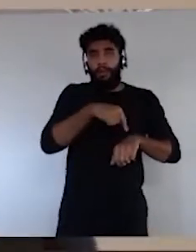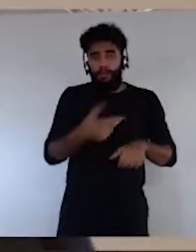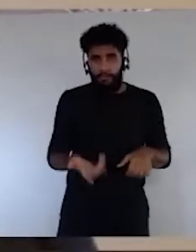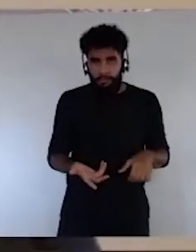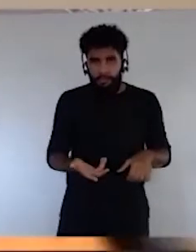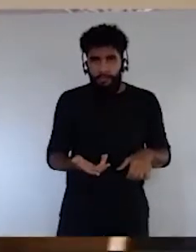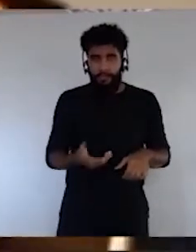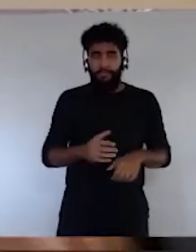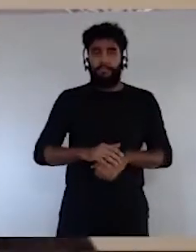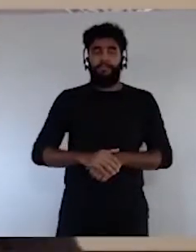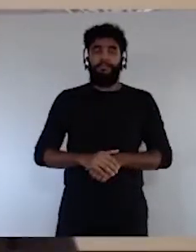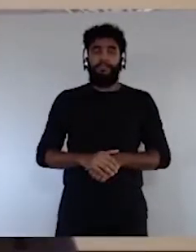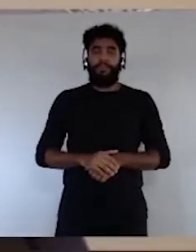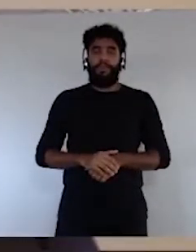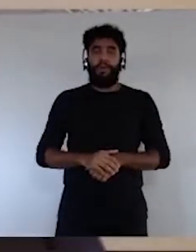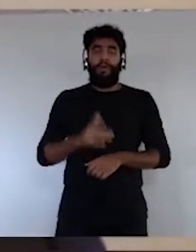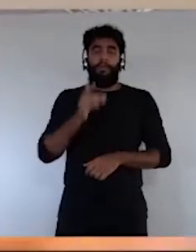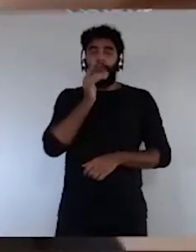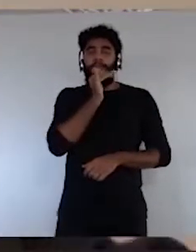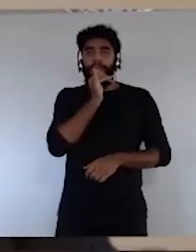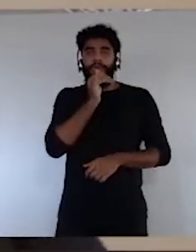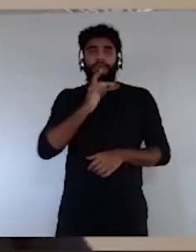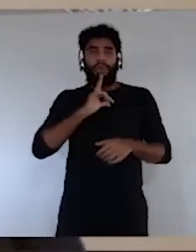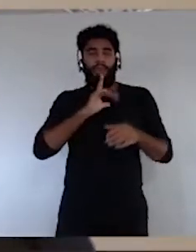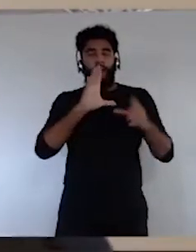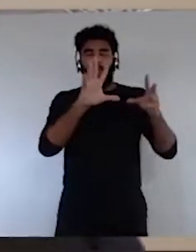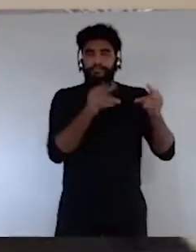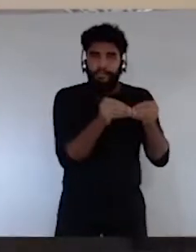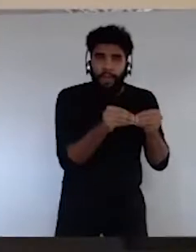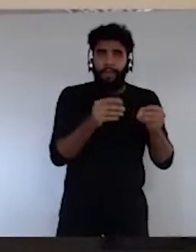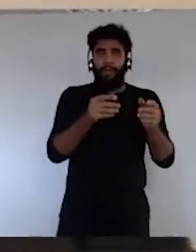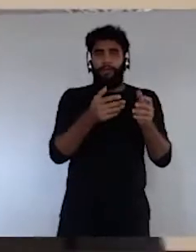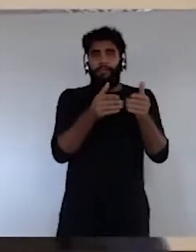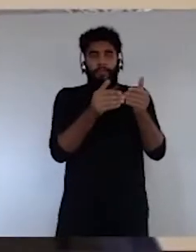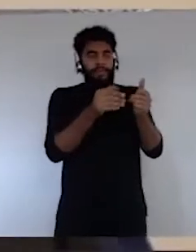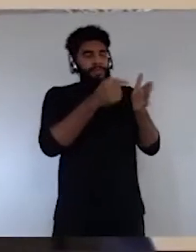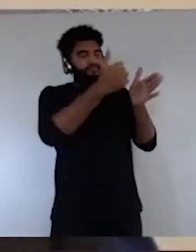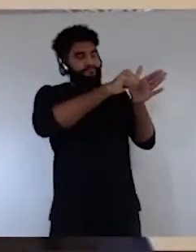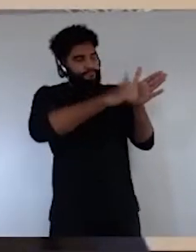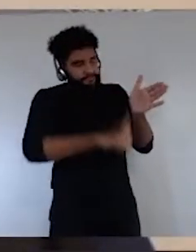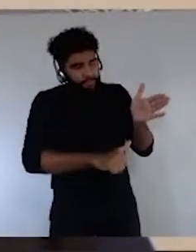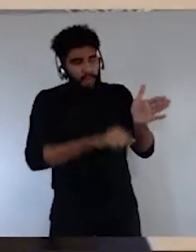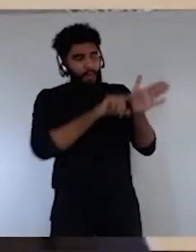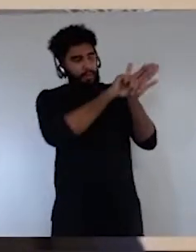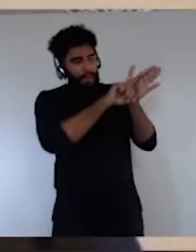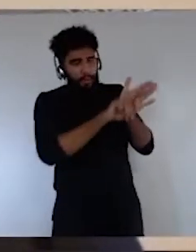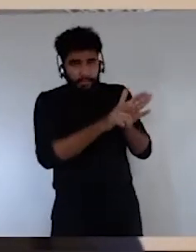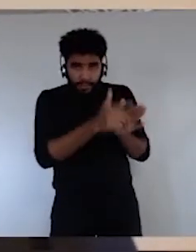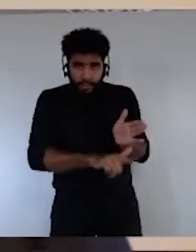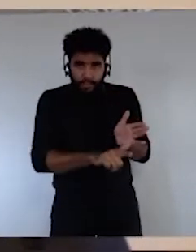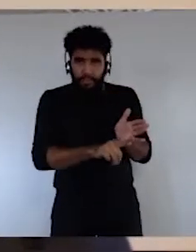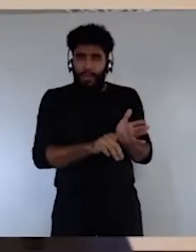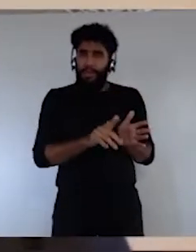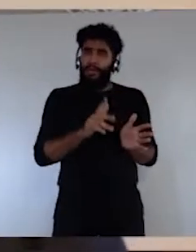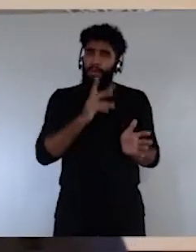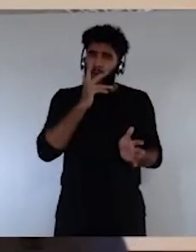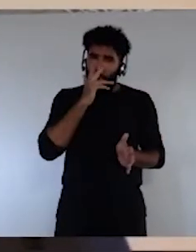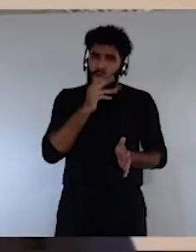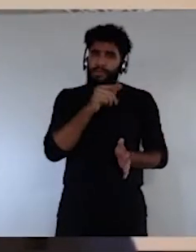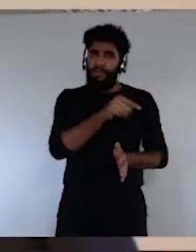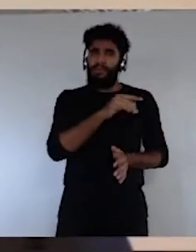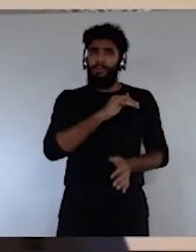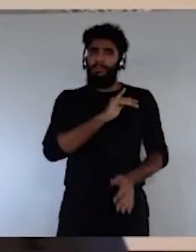disso vai ficar. Quer dizer, reuniões de escritório de advocacia, o sujeito sai de São Paulo, o outro sai de Porto Alegre para encontrar no Rio ou em